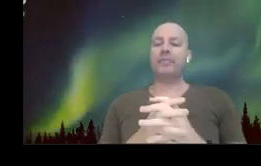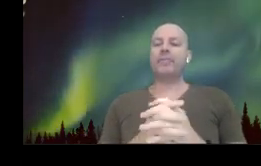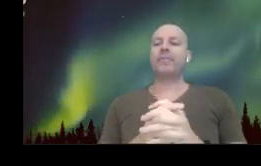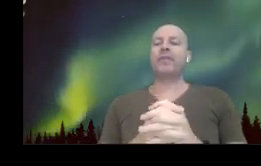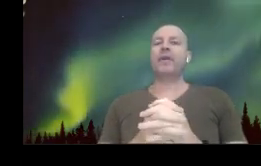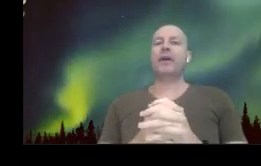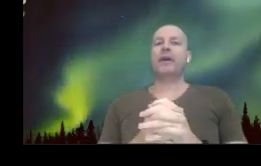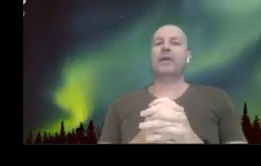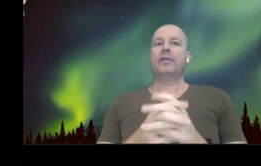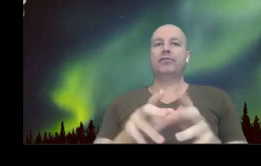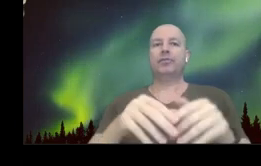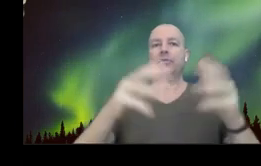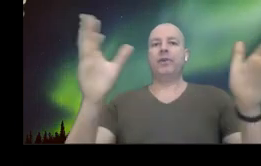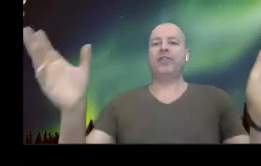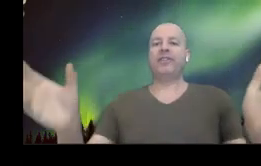uma área,